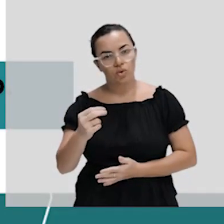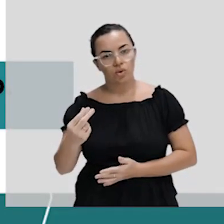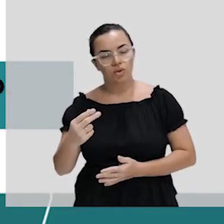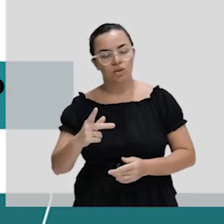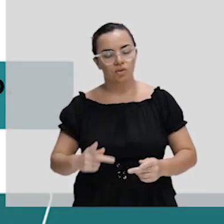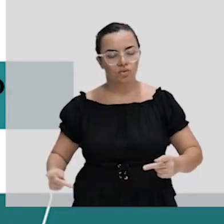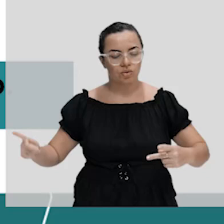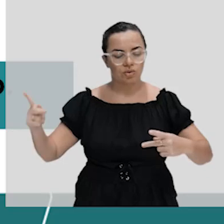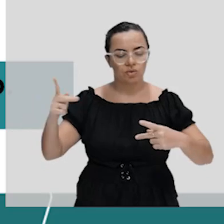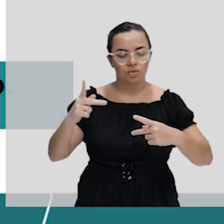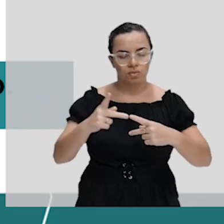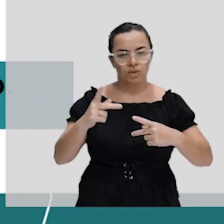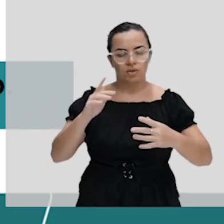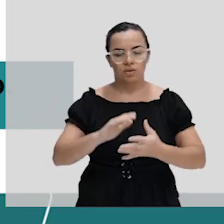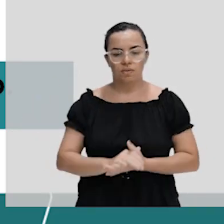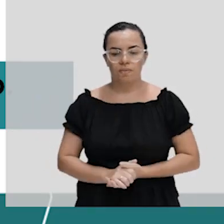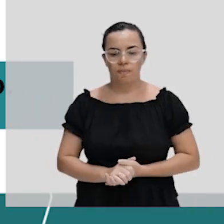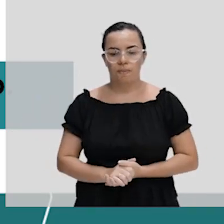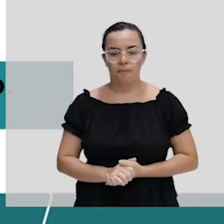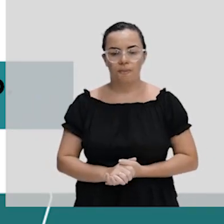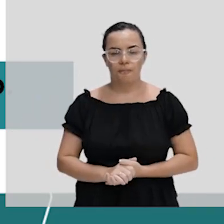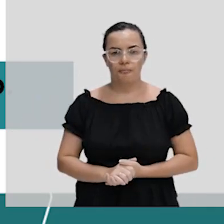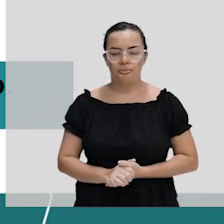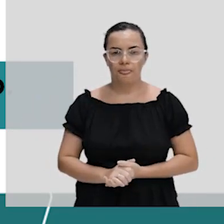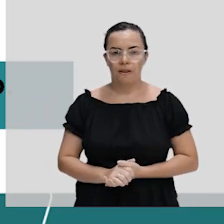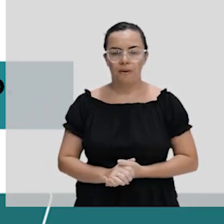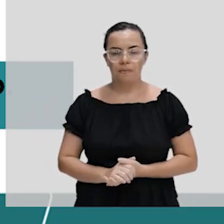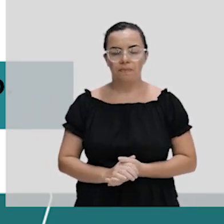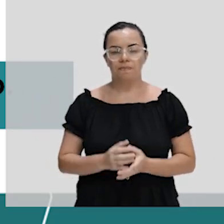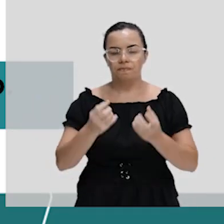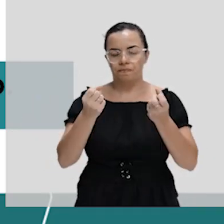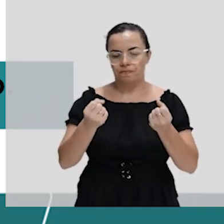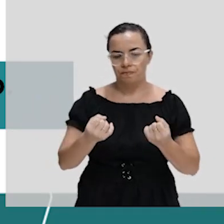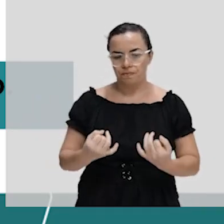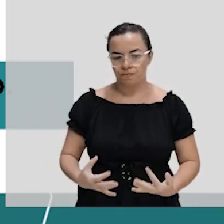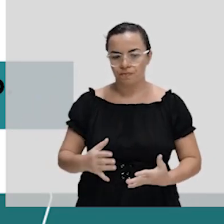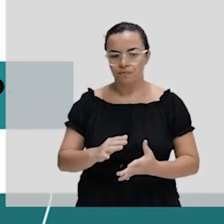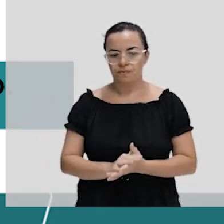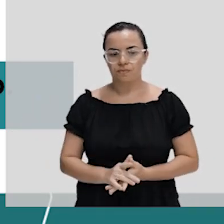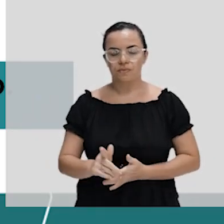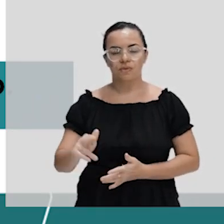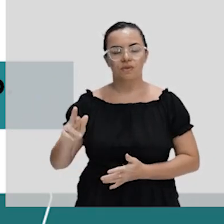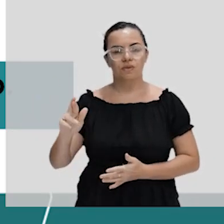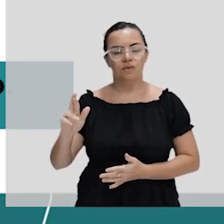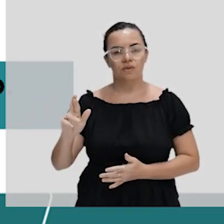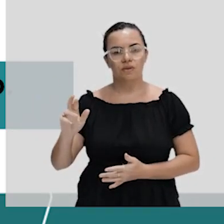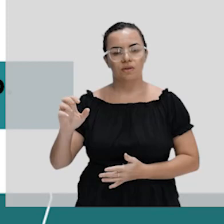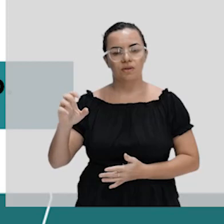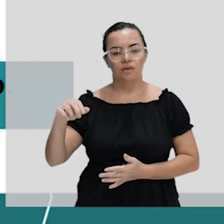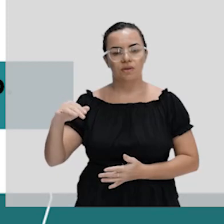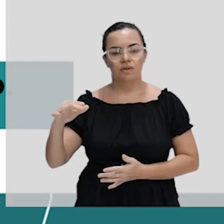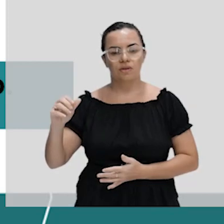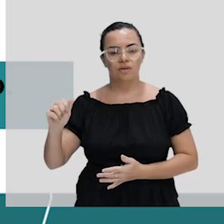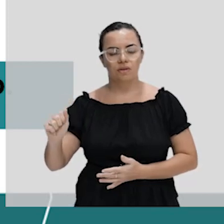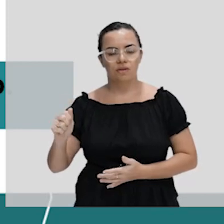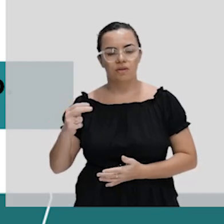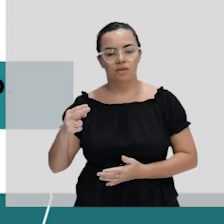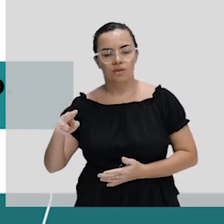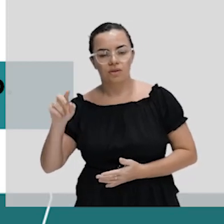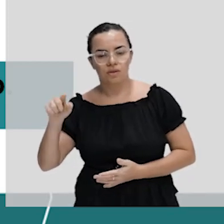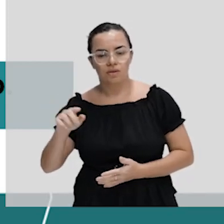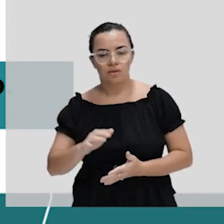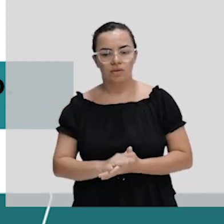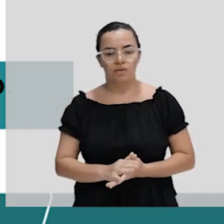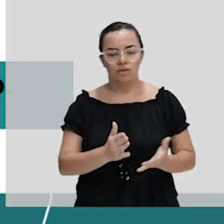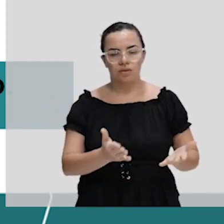regência nominal, mas eu estou puxando já verbo, tá, gente? Mistura tudo aqui, ó. Por exemplo, um verbo pode ser transitivo direto e o seu